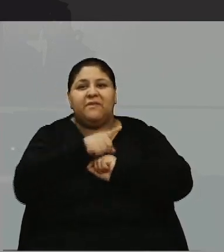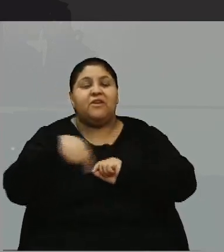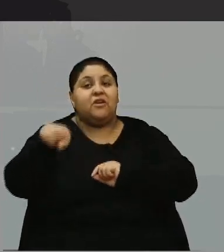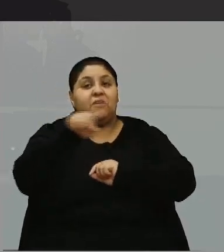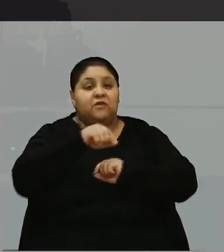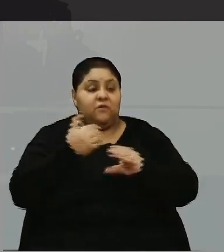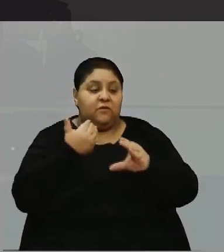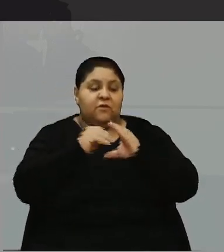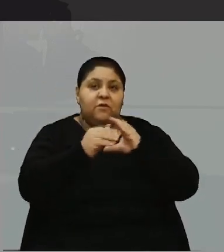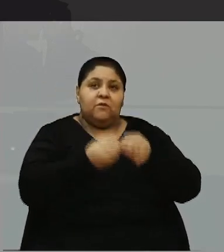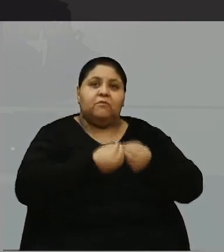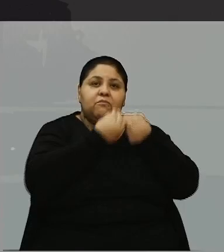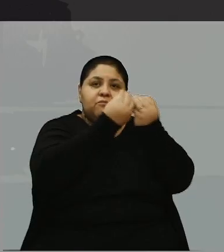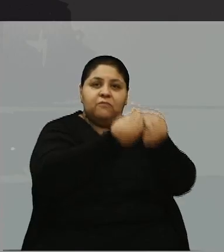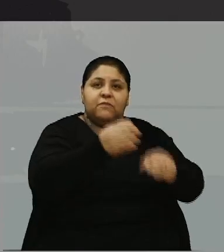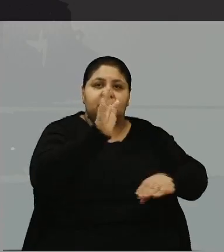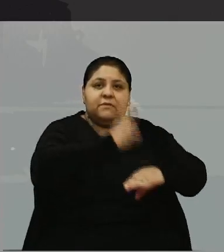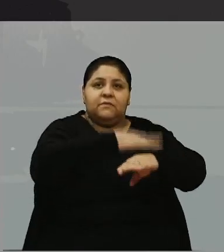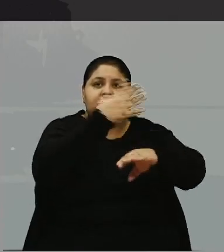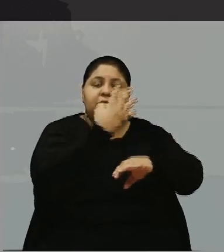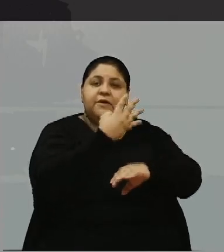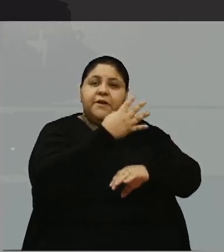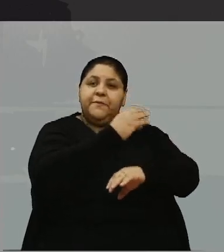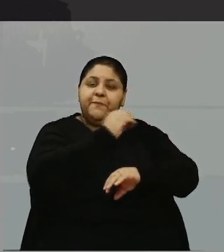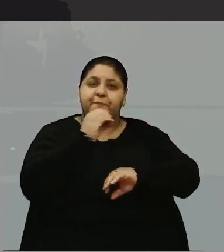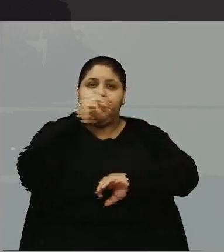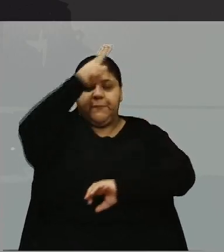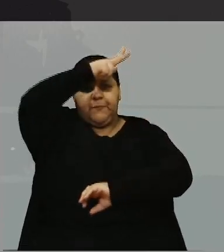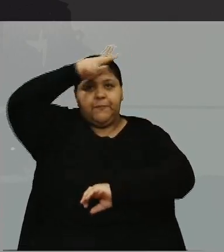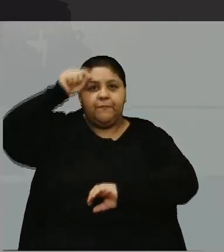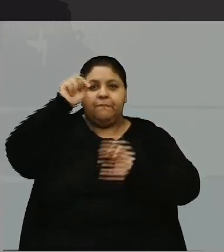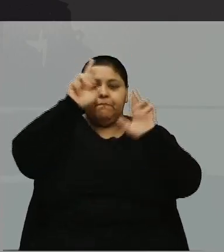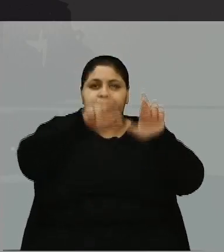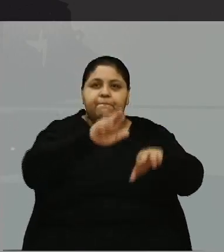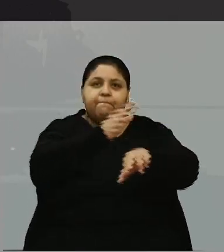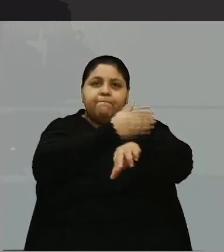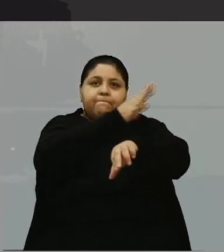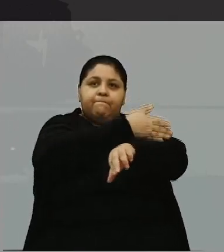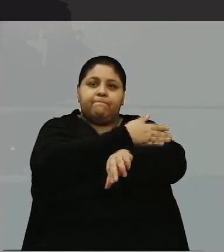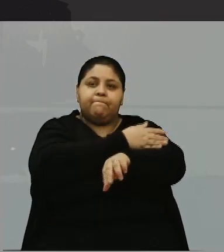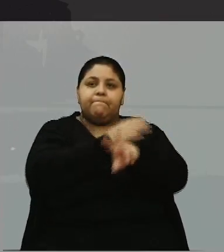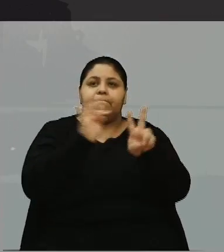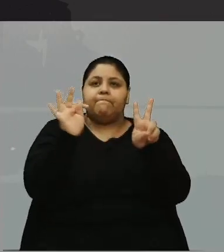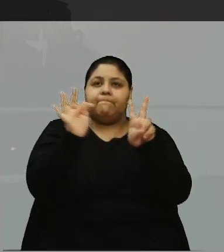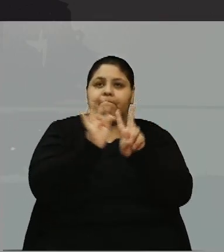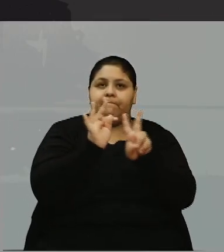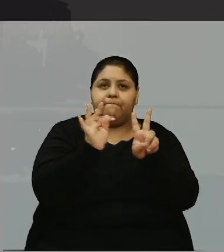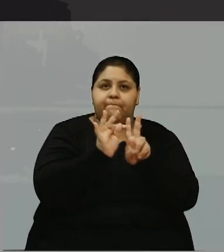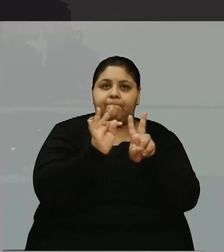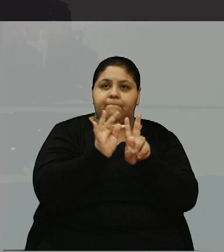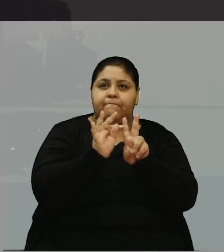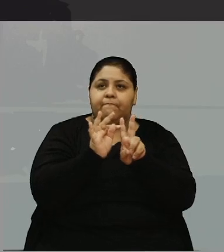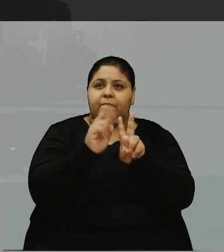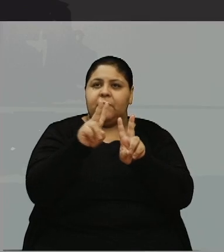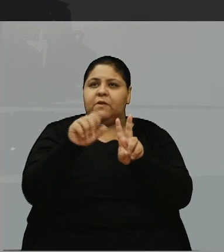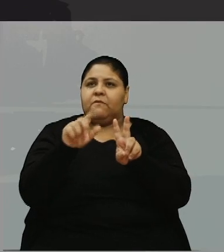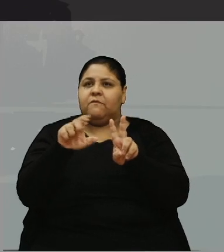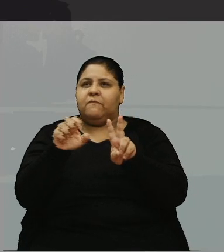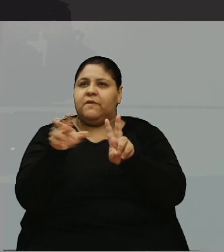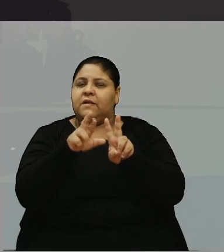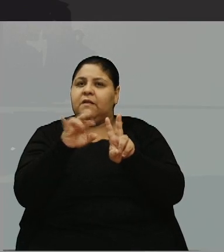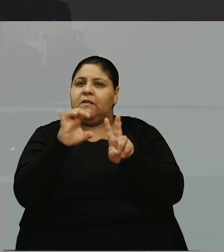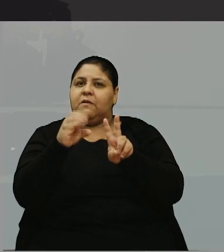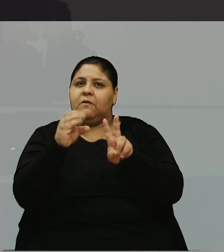destinou doação a mais de 40 municípios aí da região da Serra, Vale do Taquari, Vale do Rio Caí, região